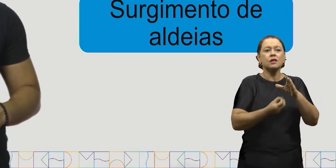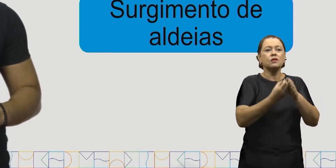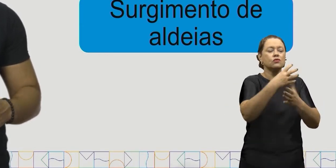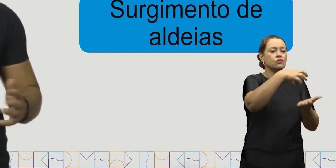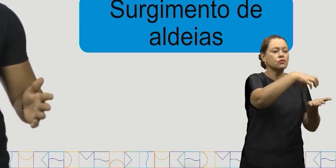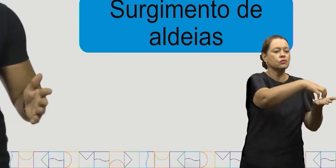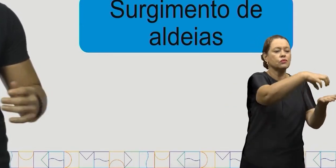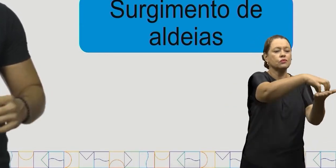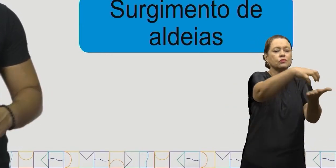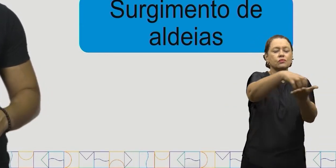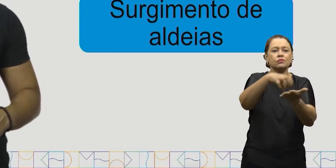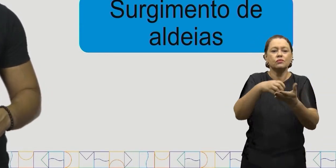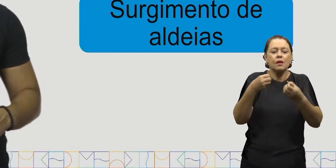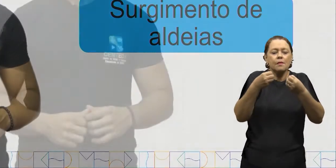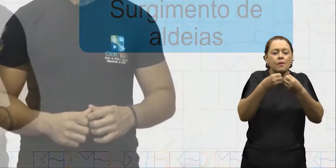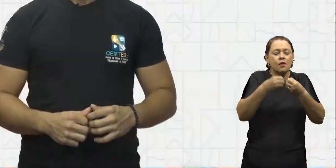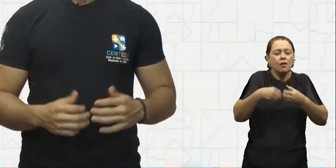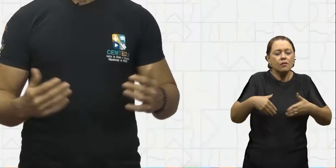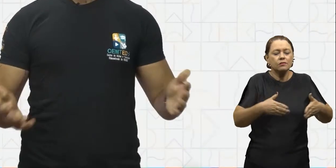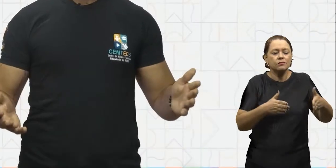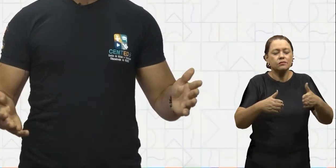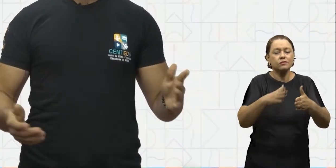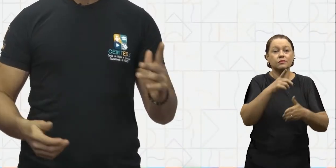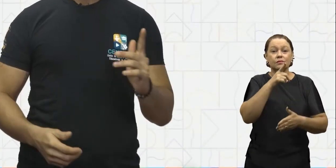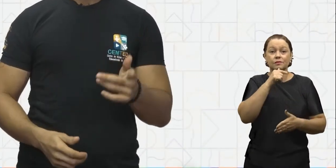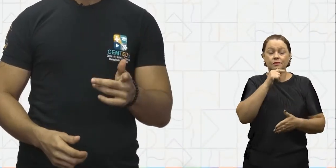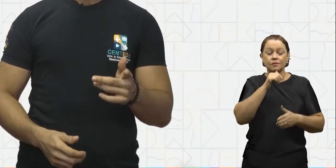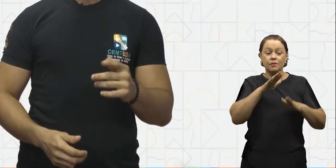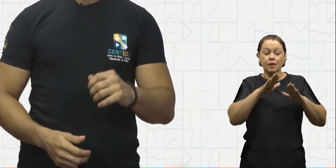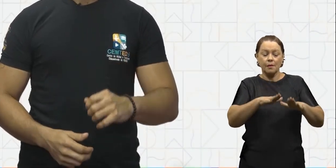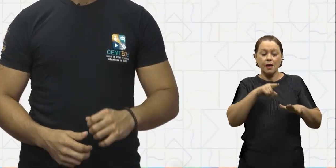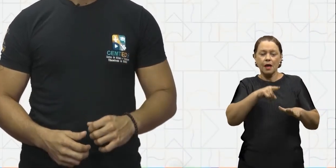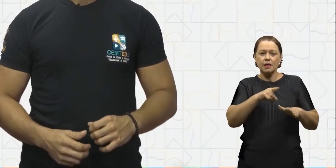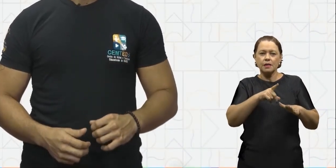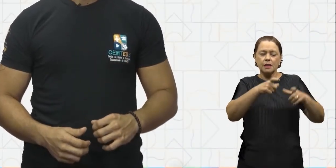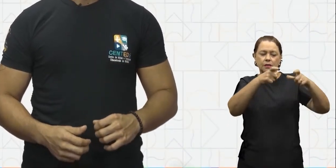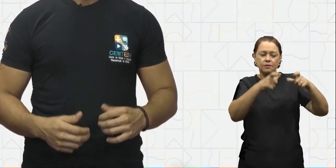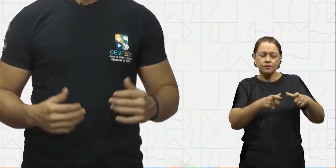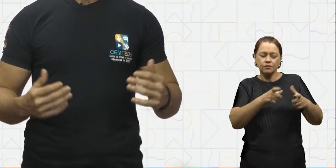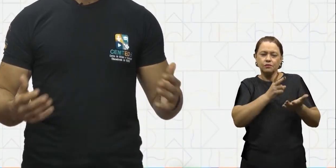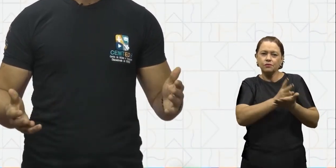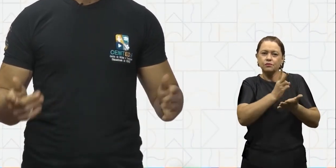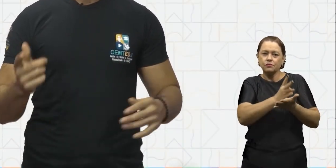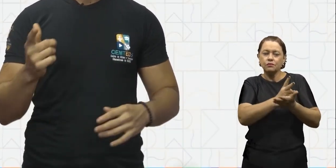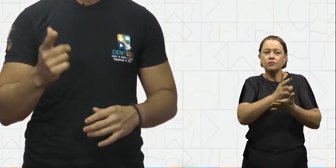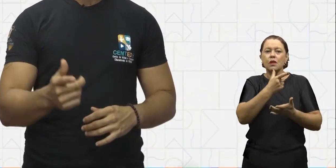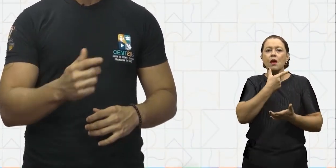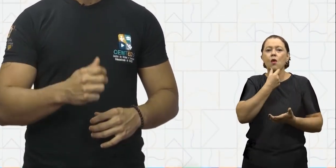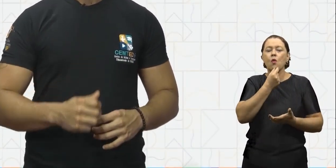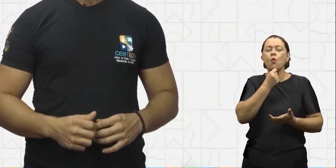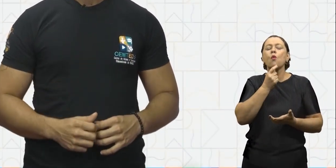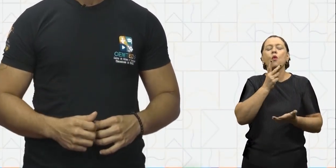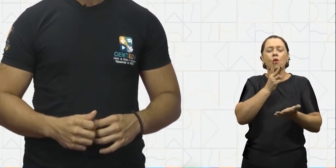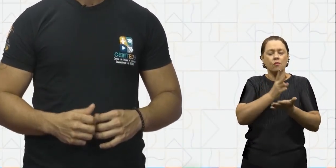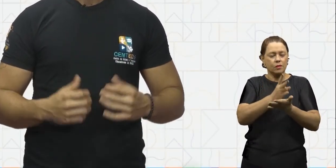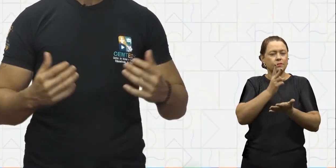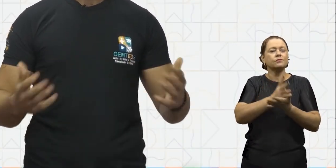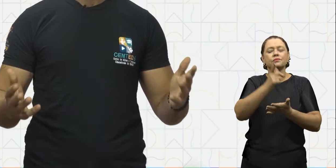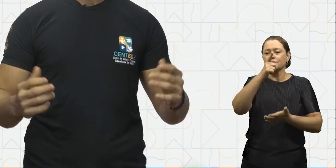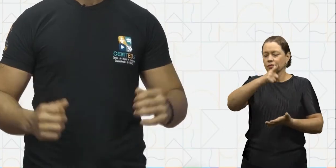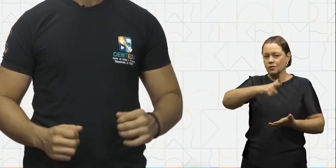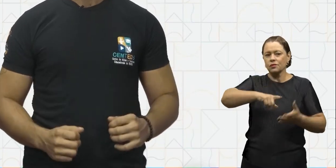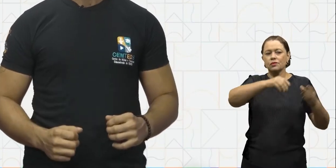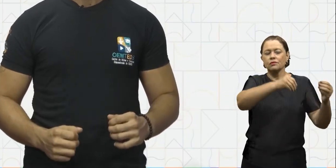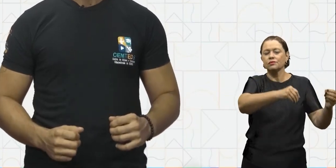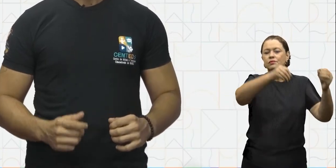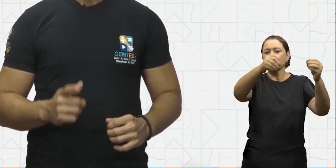as aldeias próximas aos rios. Apesar desse sedentarismo dos grupos humanos, o homem ainda hoje migra por